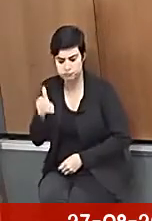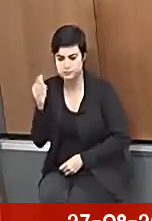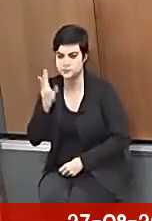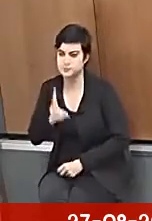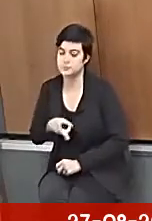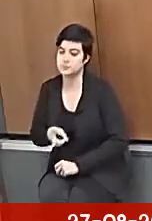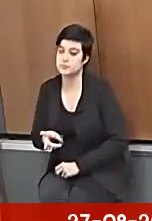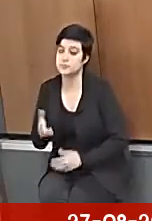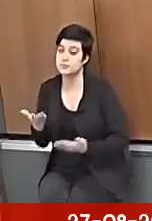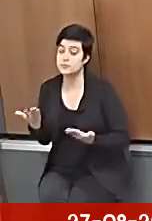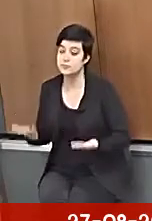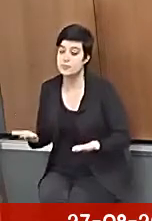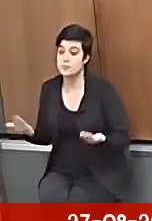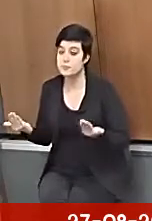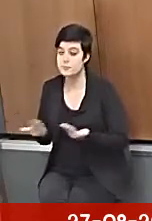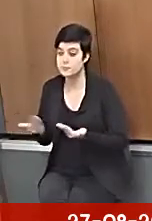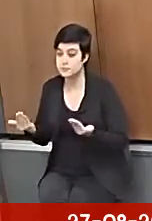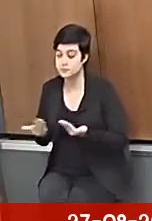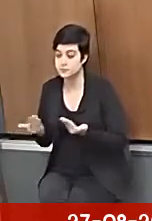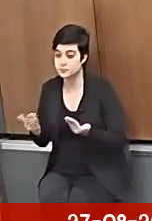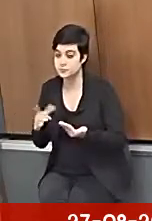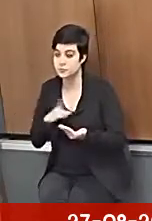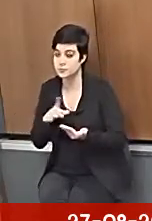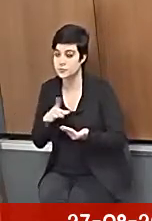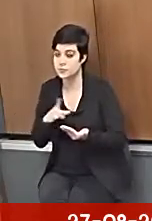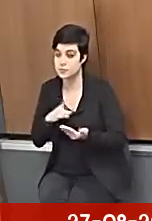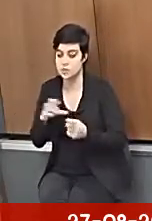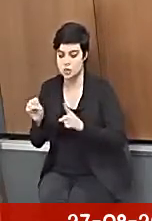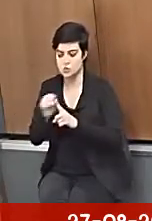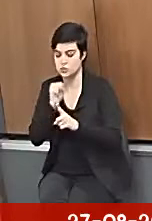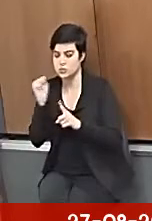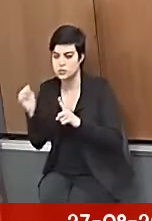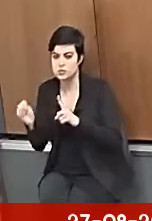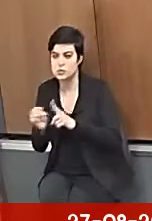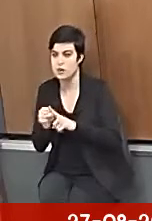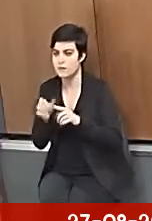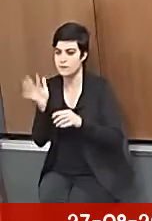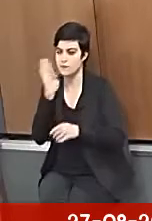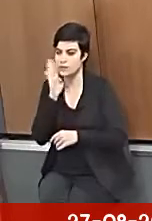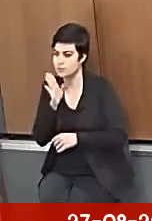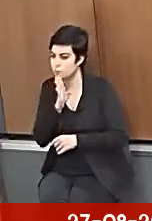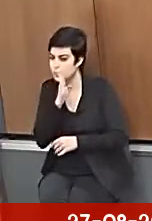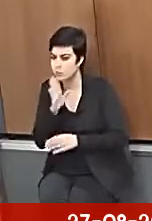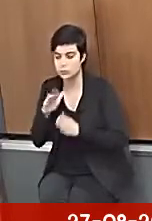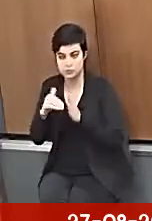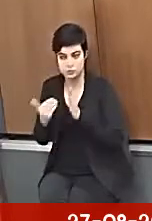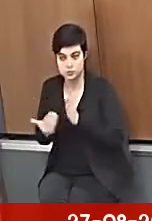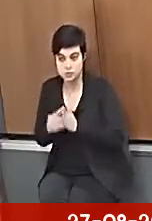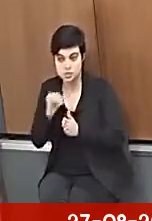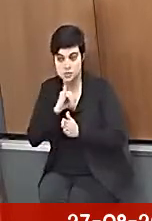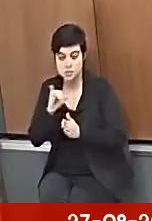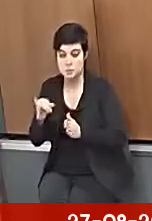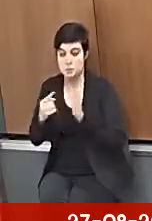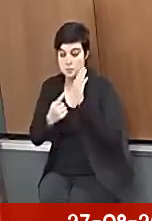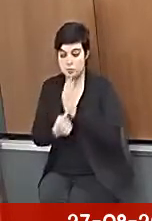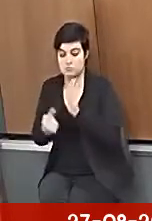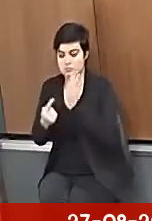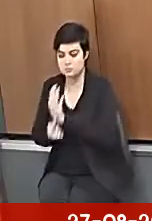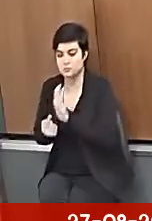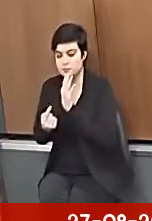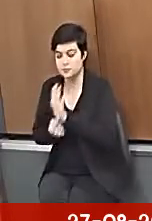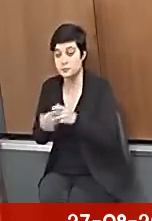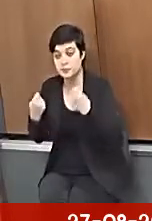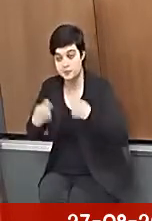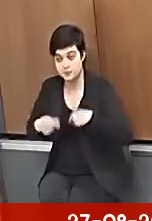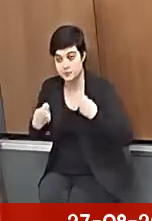o seguinte hoje as mídias hoje é muito a rede social então quem puder compartilhar mostrar isso aí que a gente